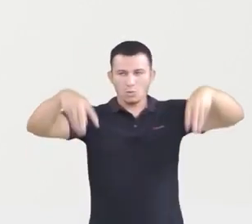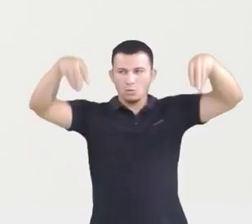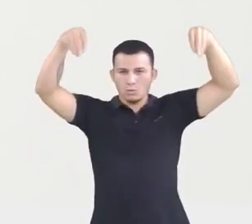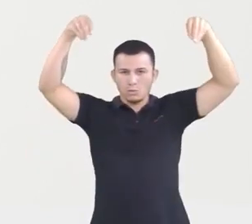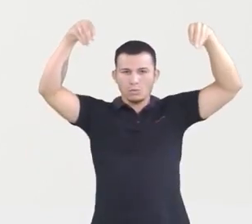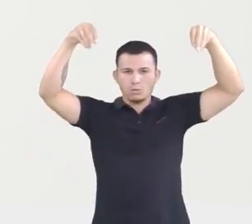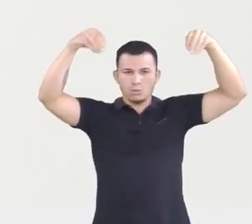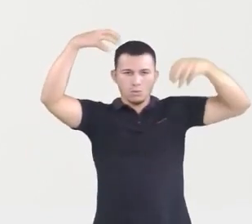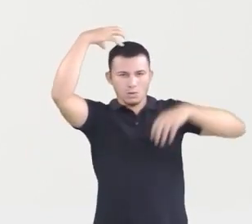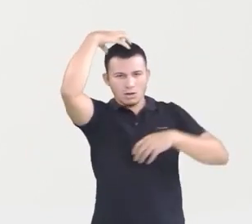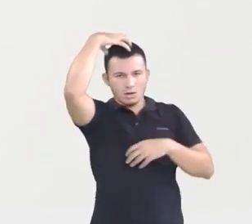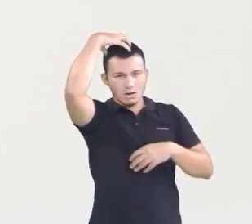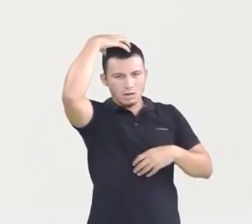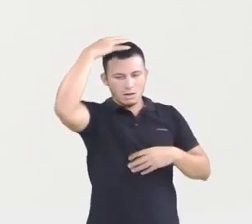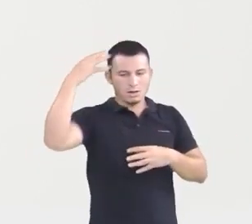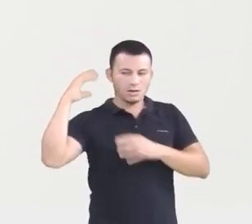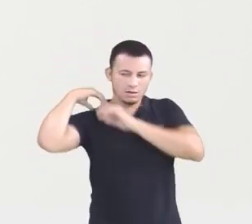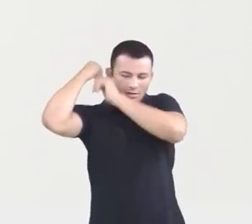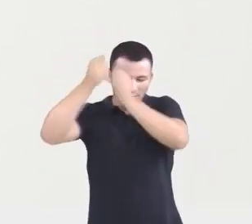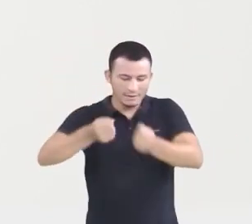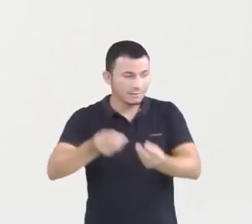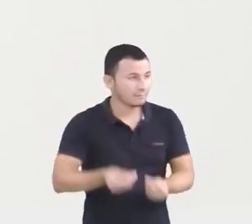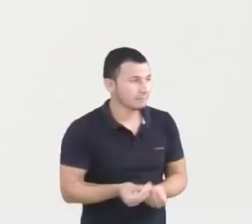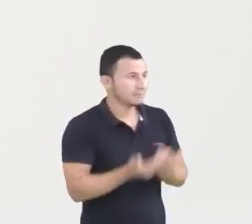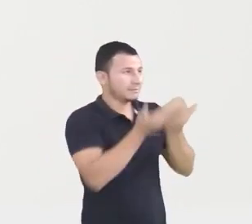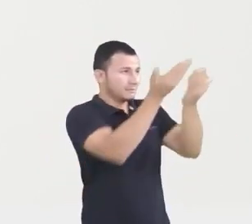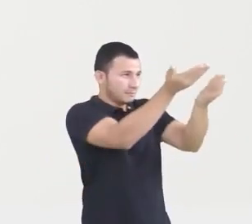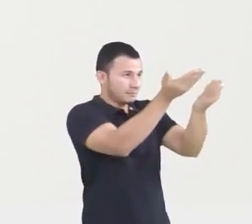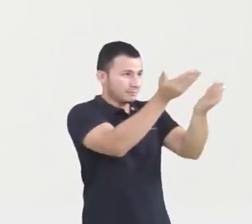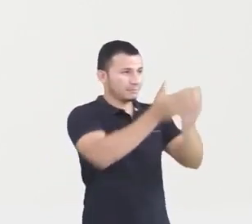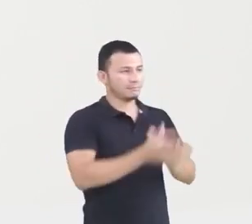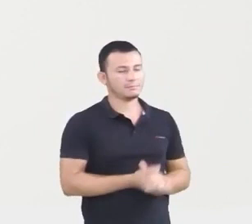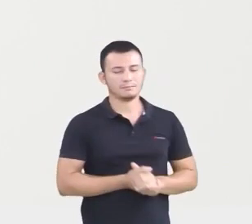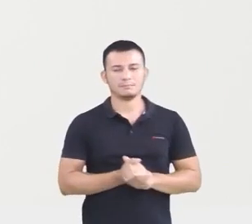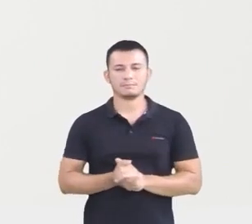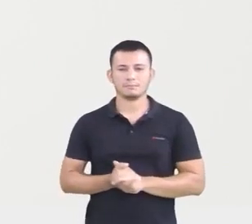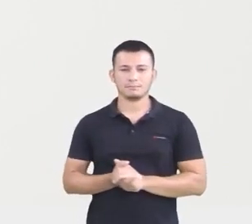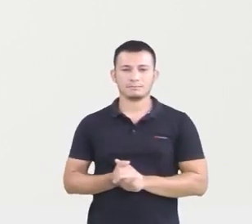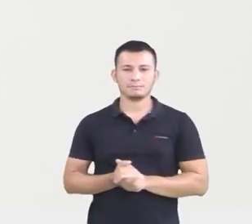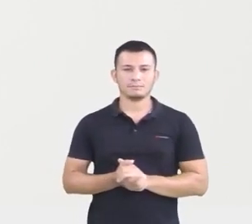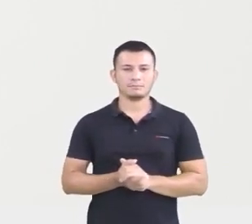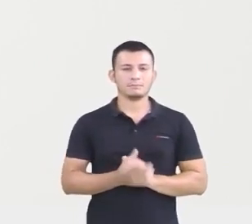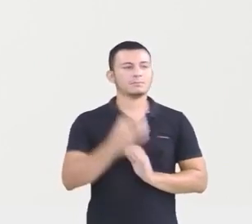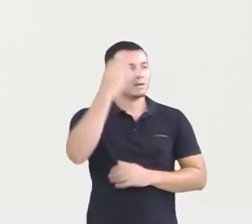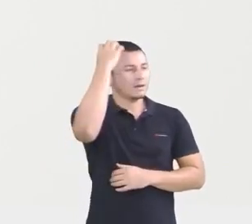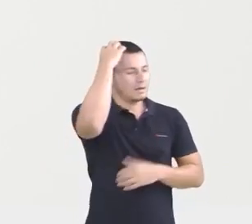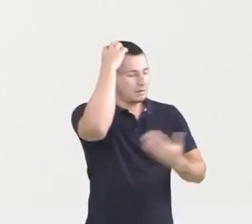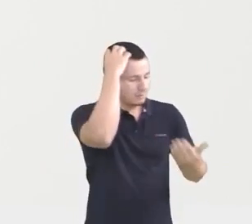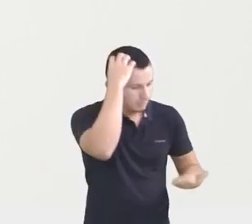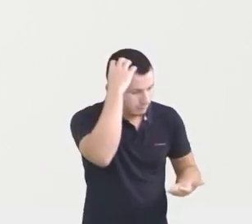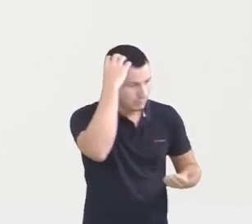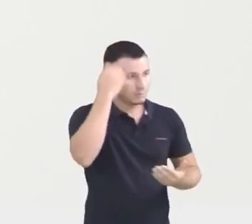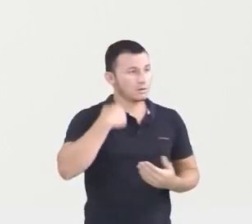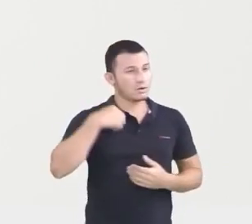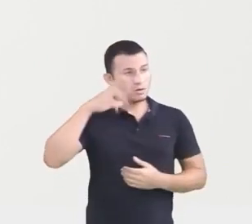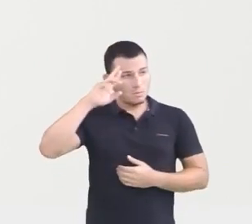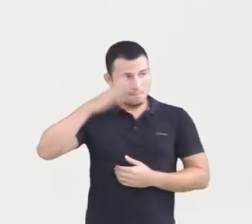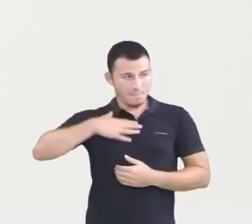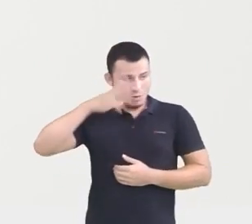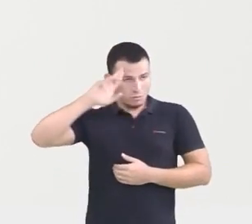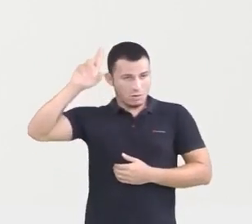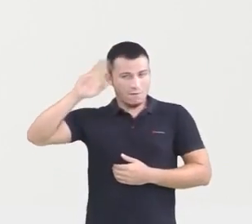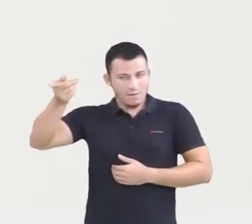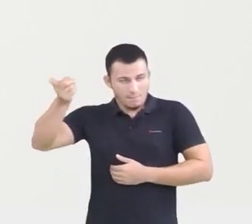e ofereceu-lhe a lebre, dizendo: Majestade, venho da parte do meu amo, o